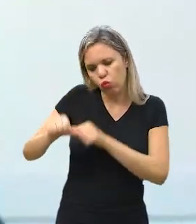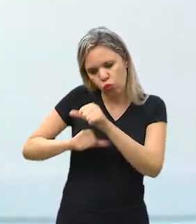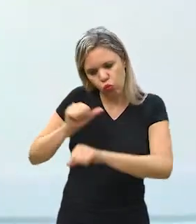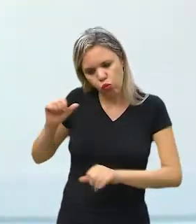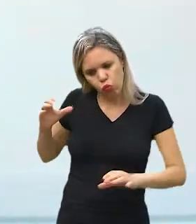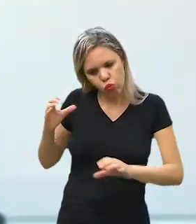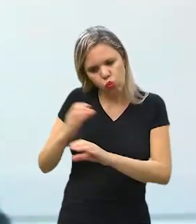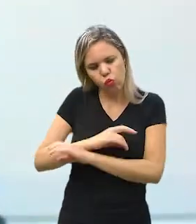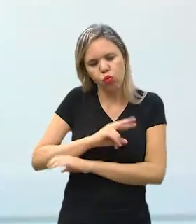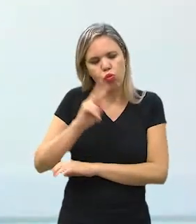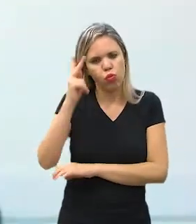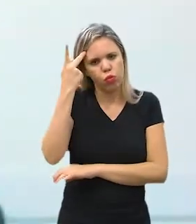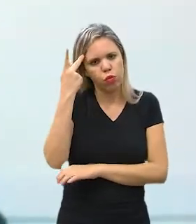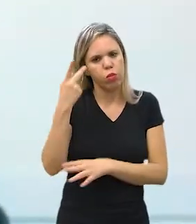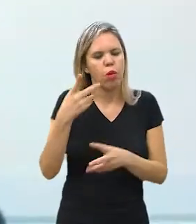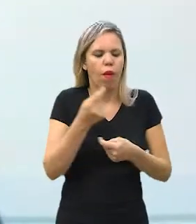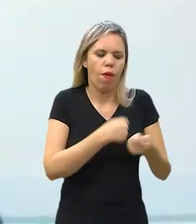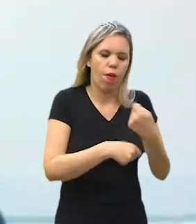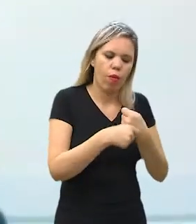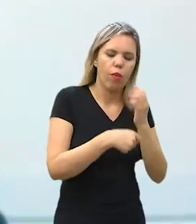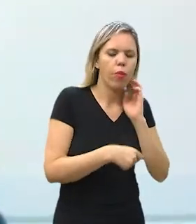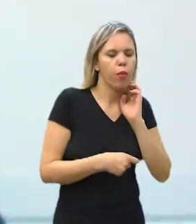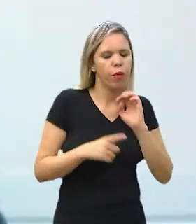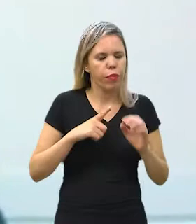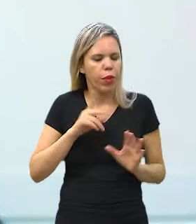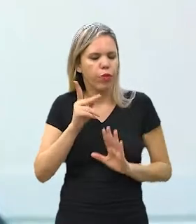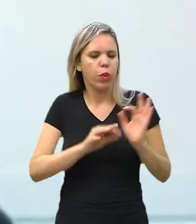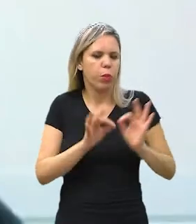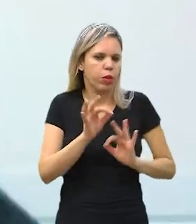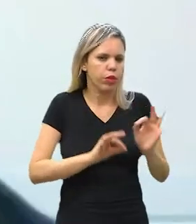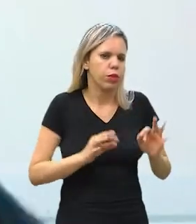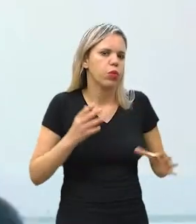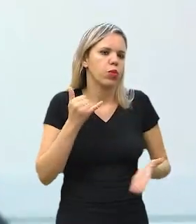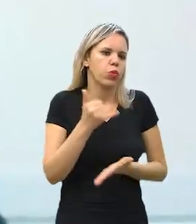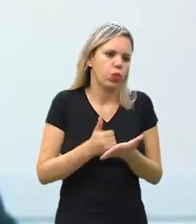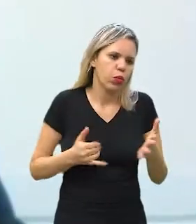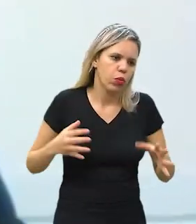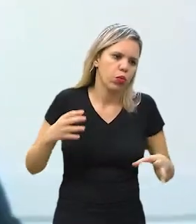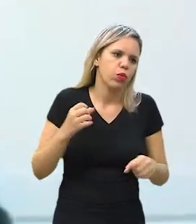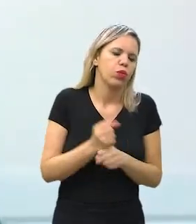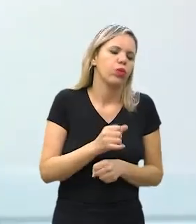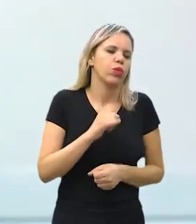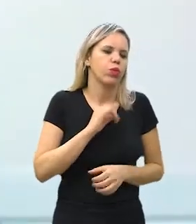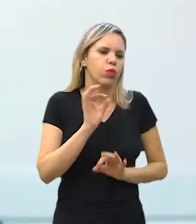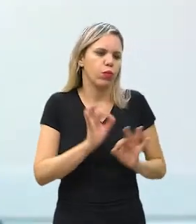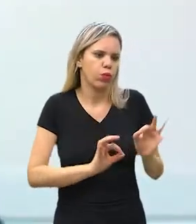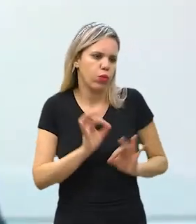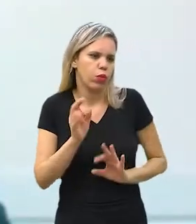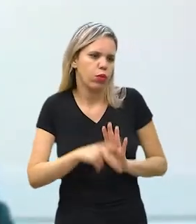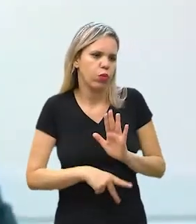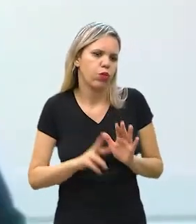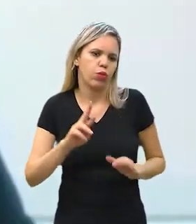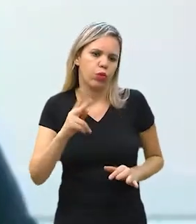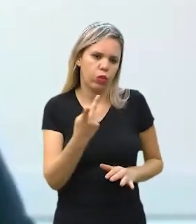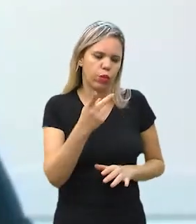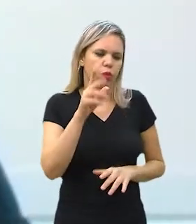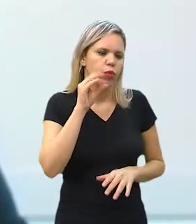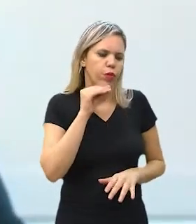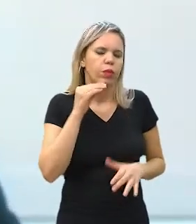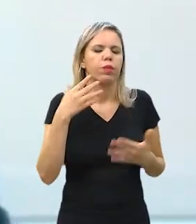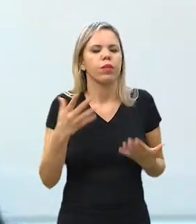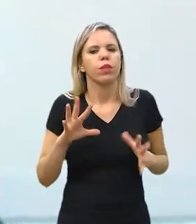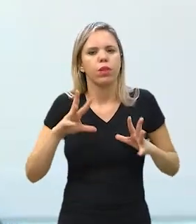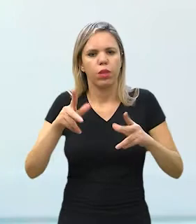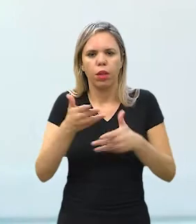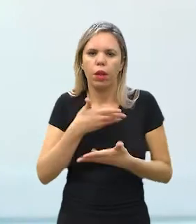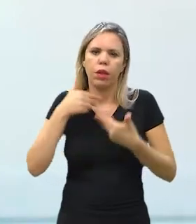consultiva, que mudou totalmente o rumo do meu negócio. Então, a gente teve um planejamento tributário, a gente teve um planejamento de